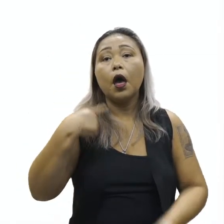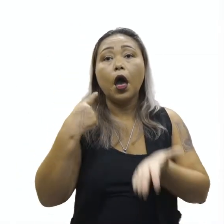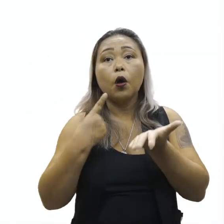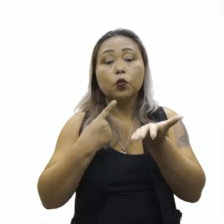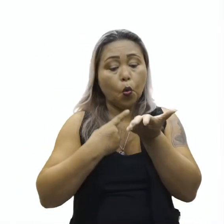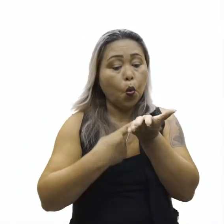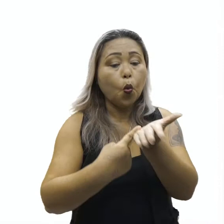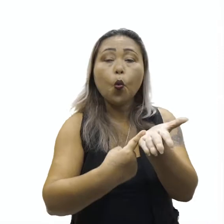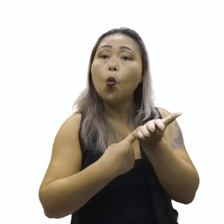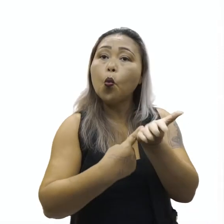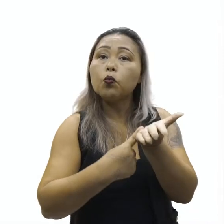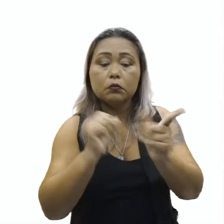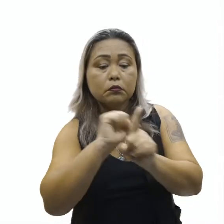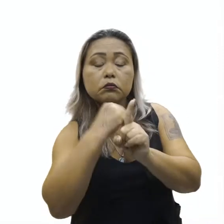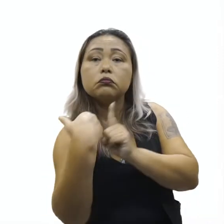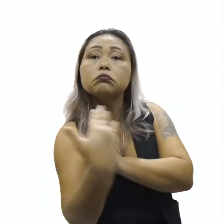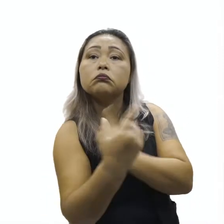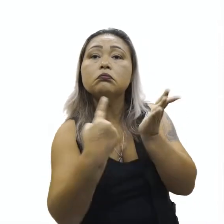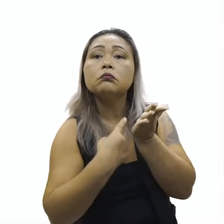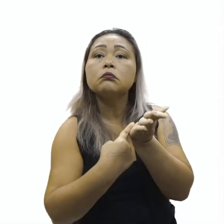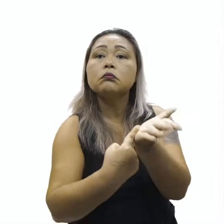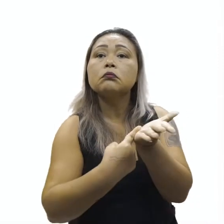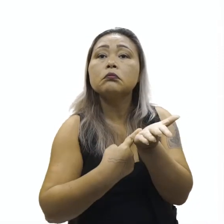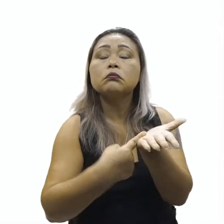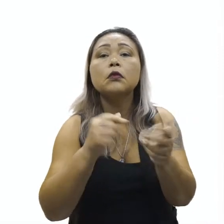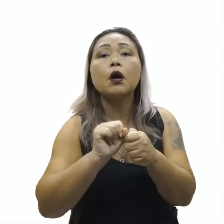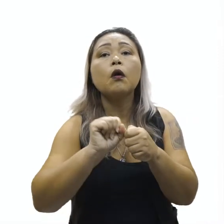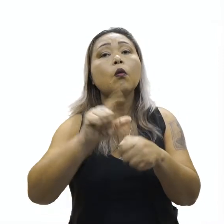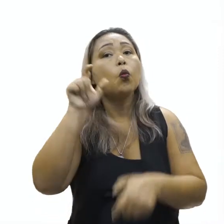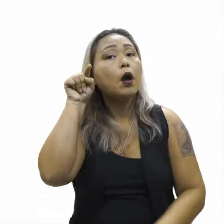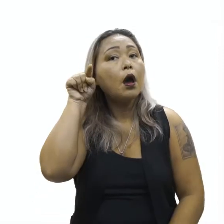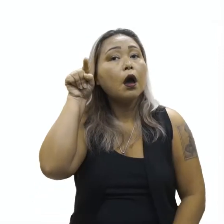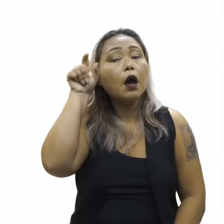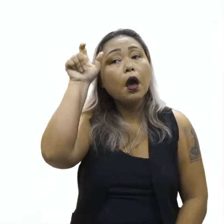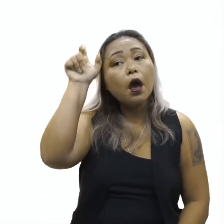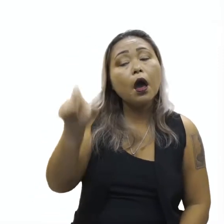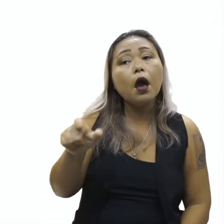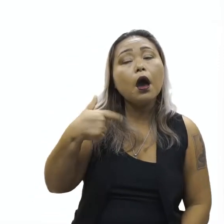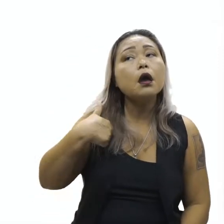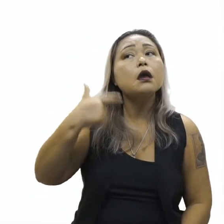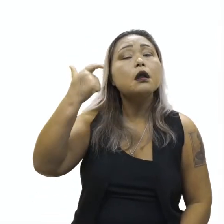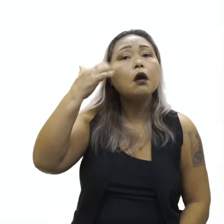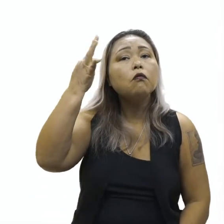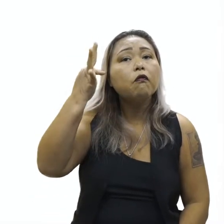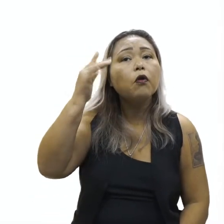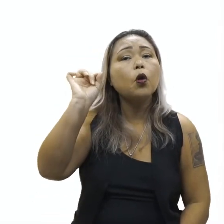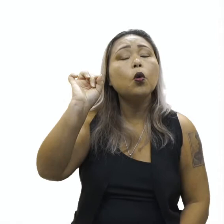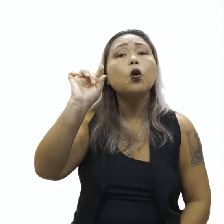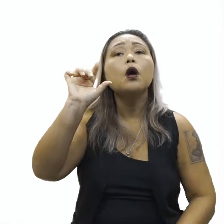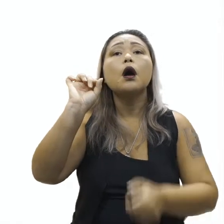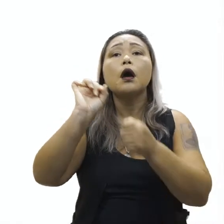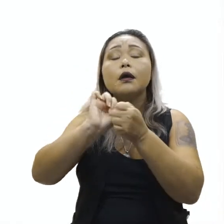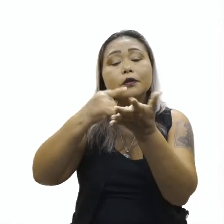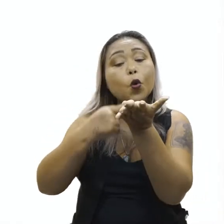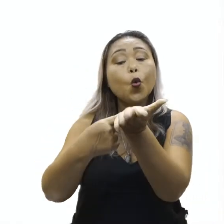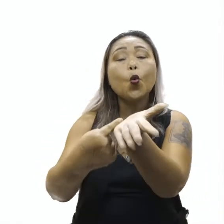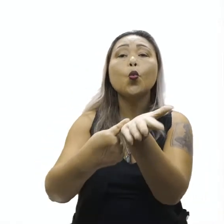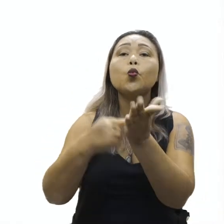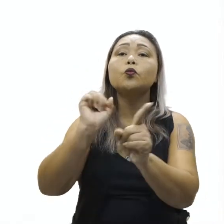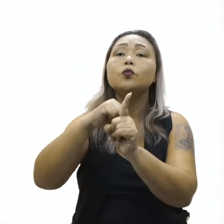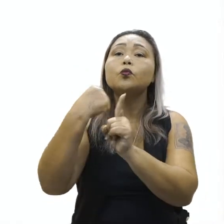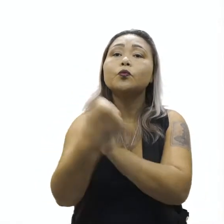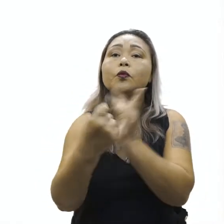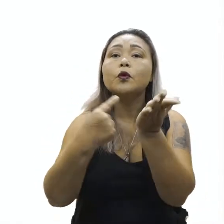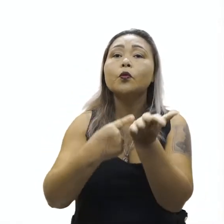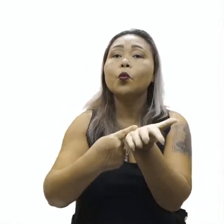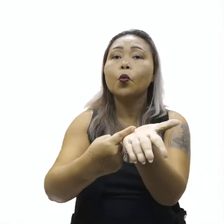social, tá? Então, ele é visto como um pensador contratualista. Por quê? Porque